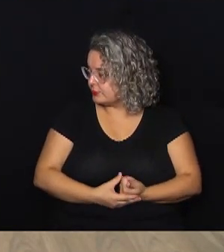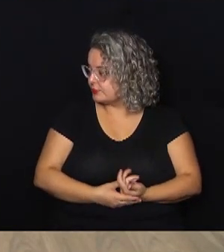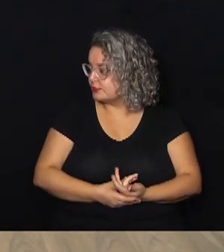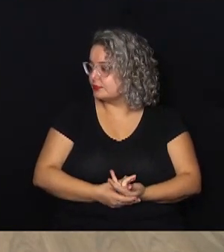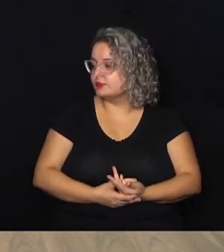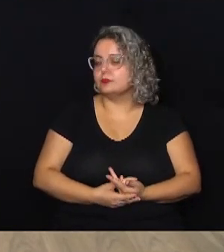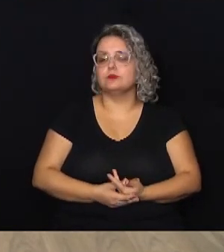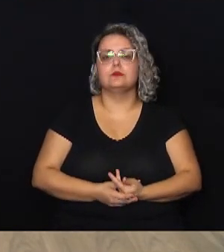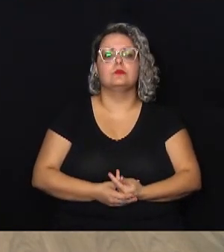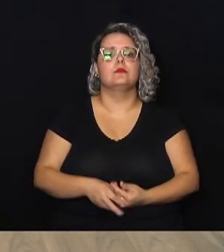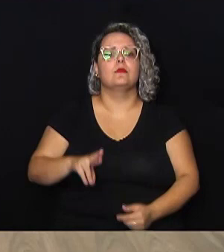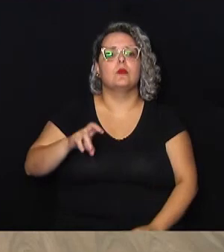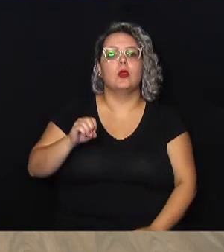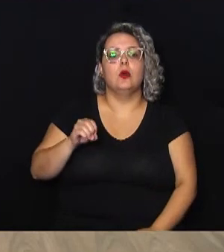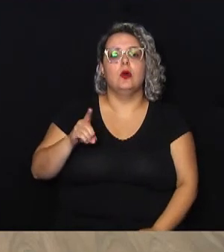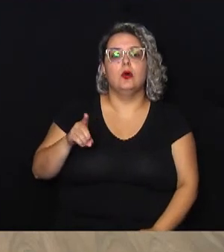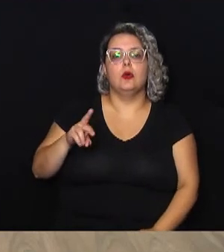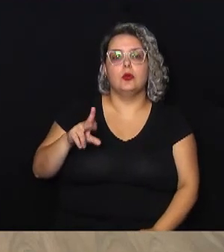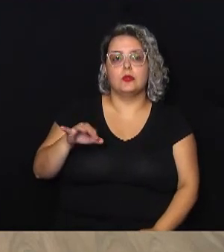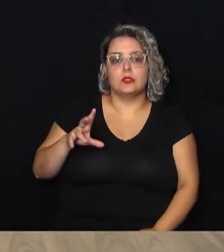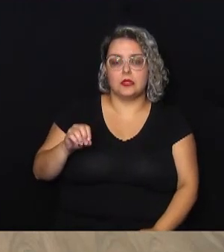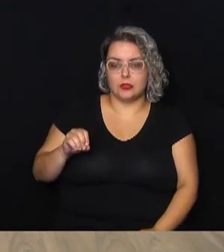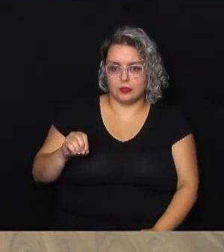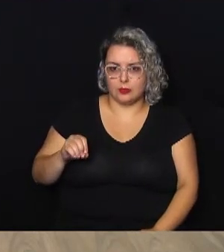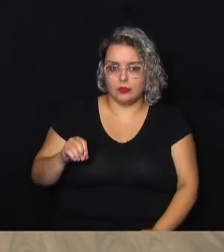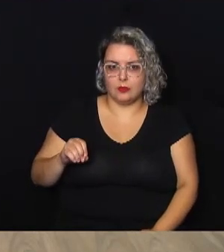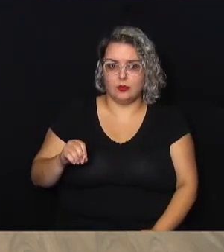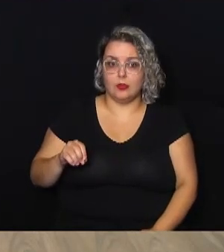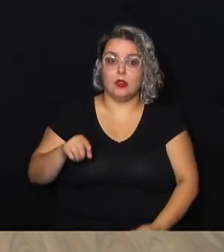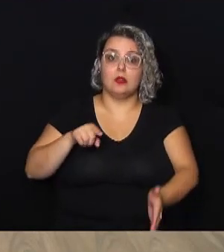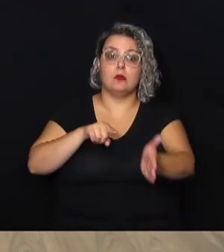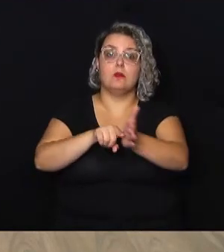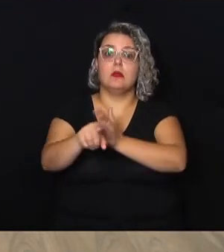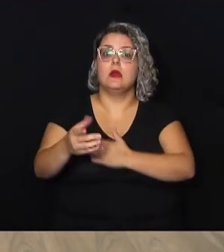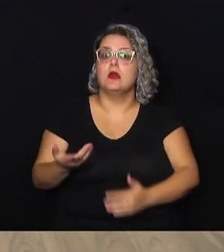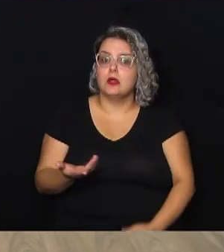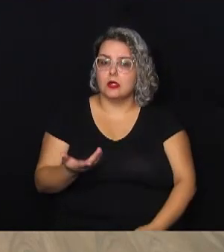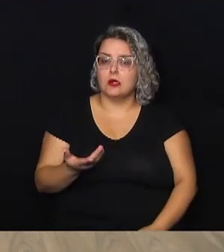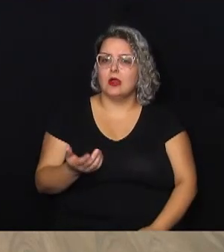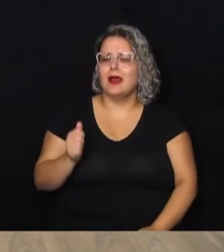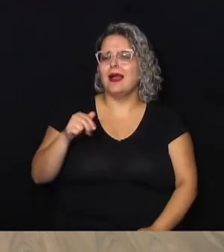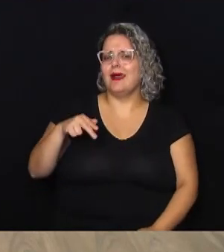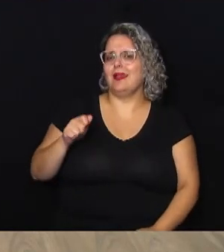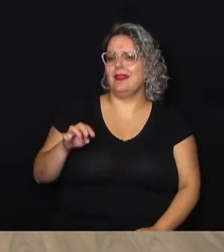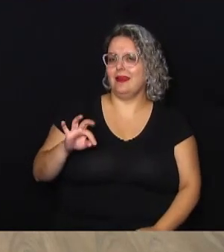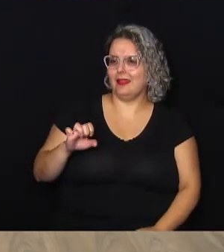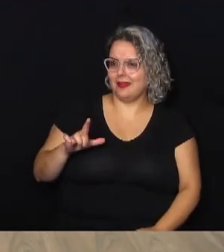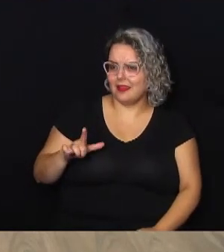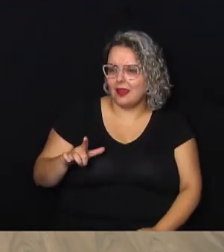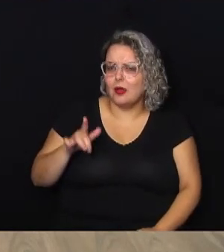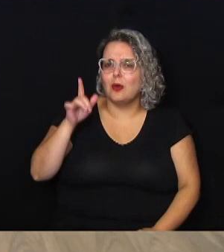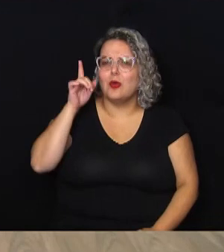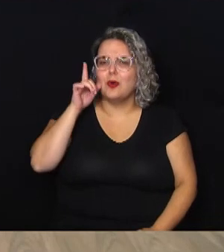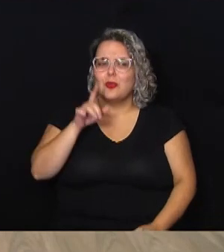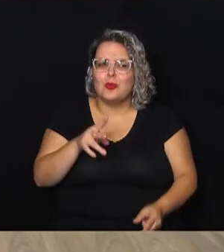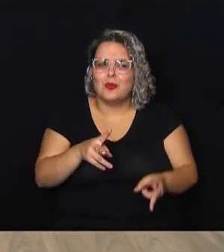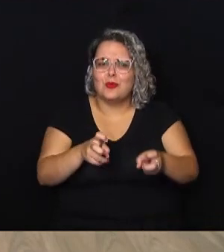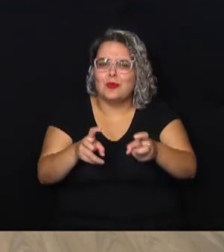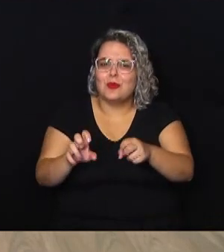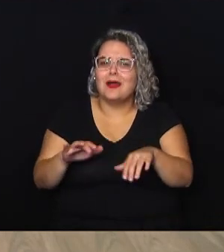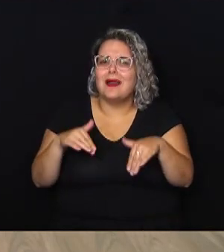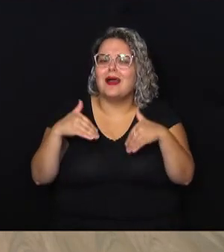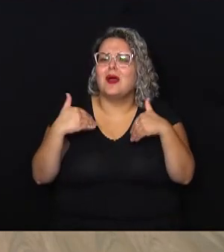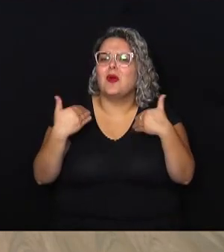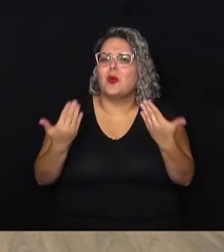978293776. O Rodrigo, do Nova Europa aqui de Campinas, ele pergunta: a Anatel consegue identificar quais são